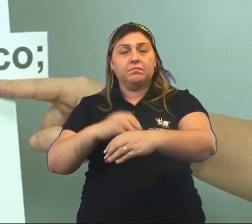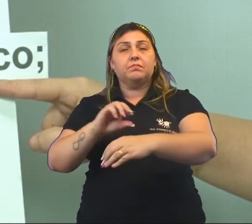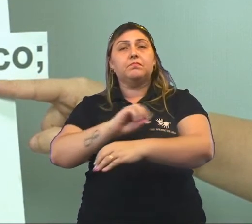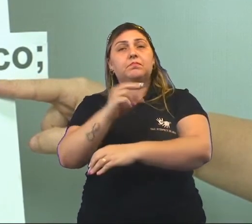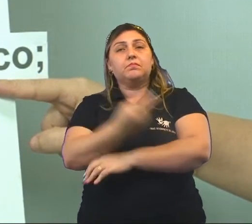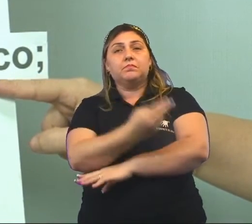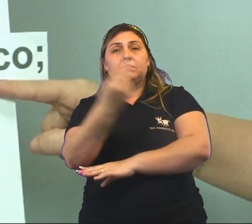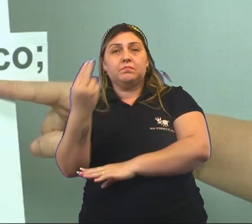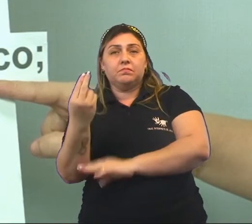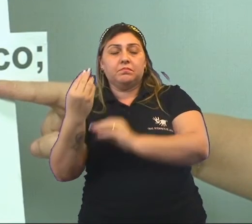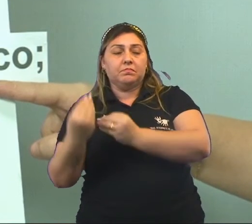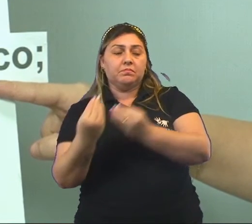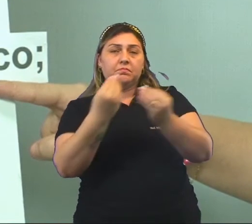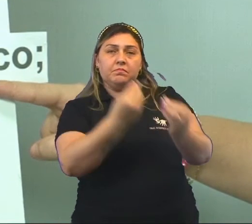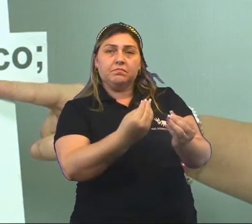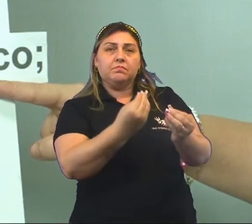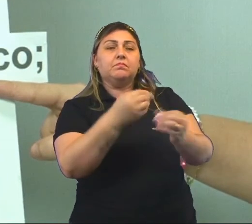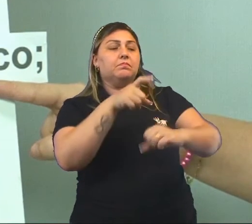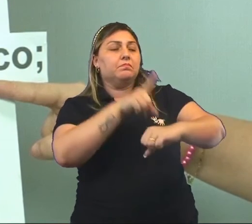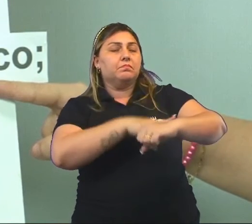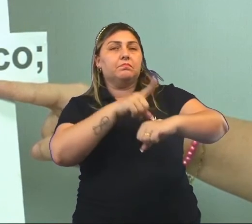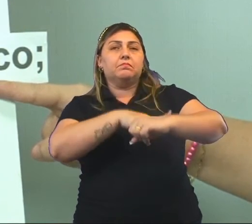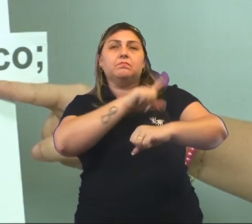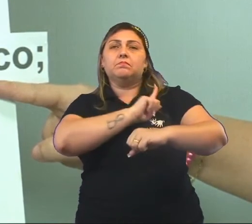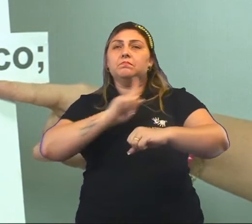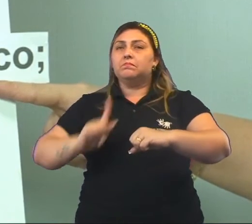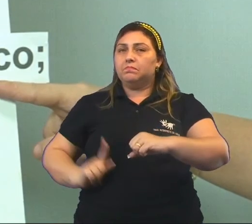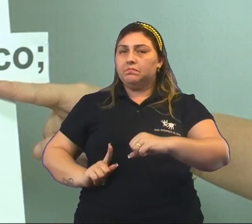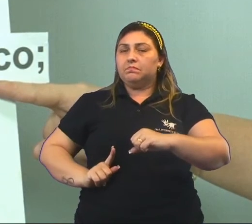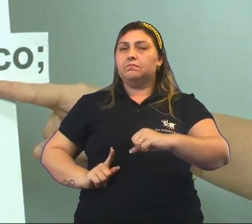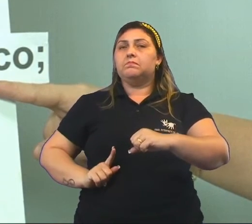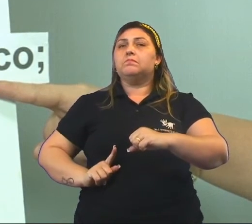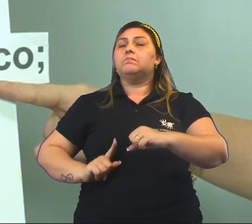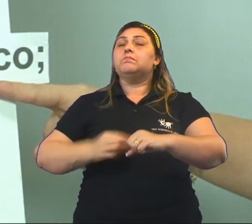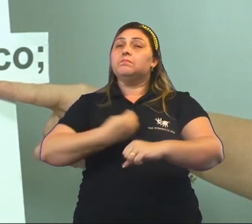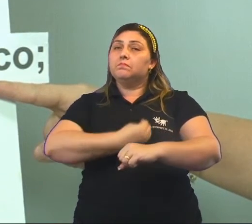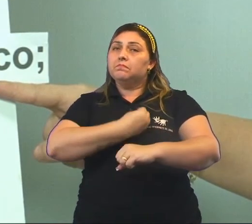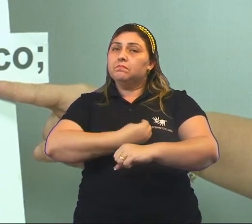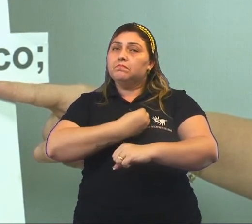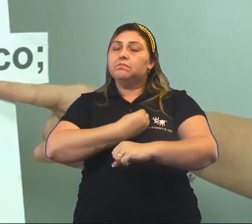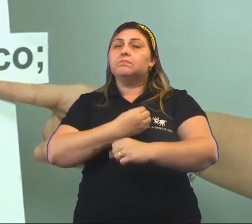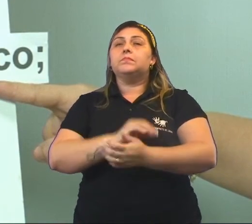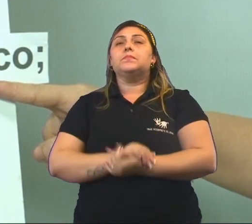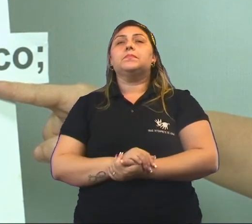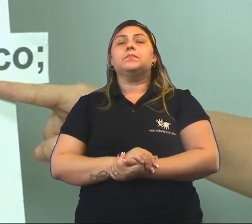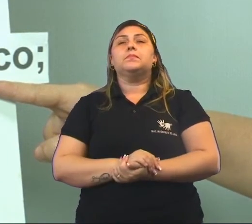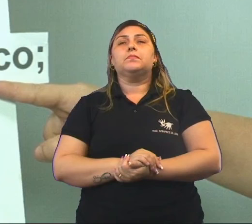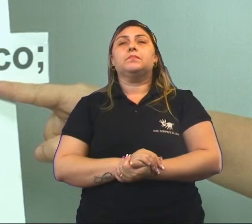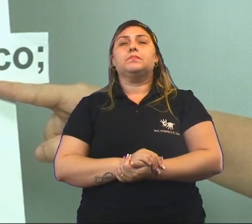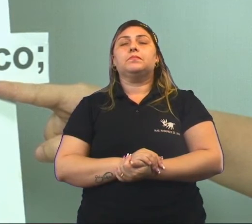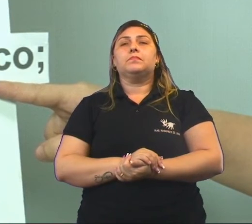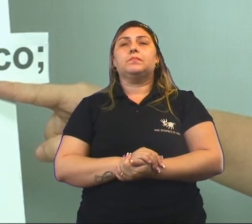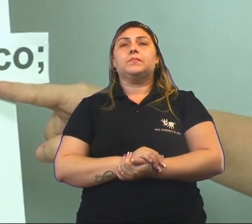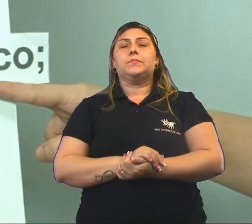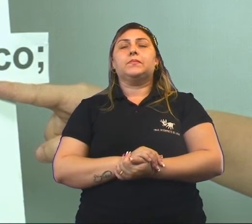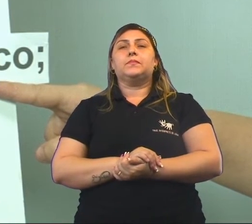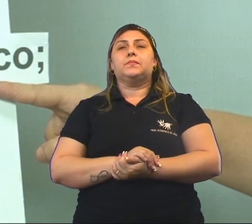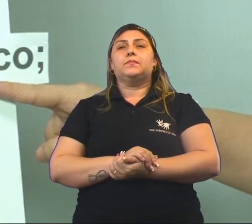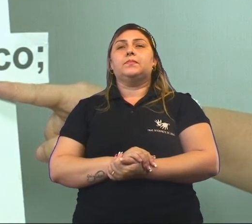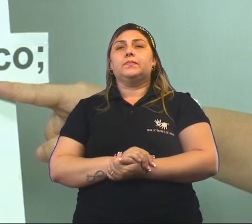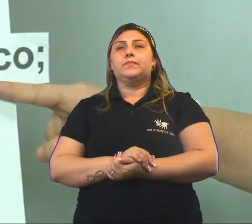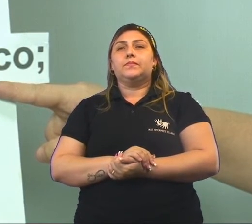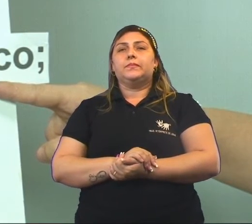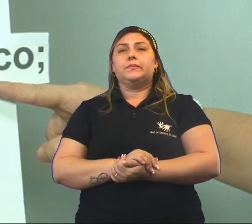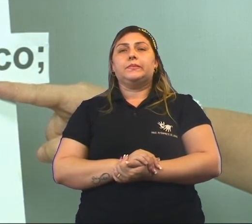de concurso público ou nomeação direta também para exercer uma função por um período de tempo, de acordo com o governo, a pessoa